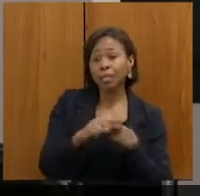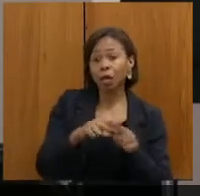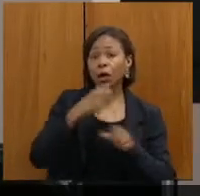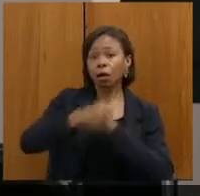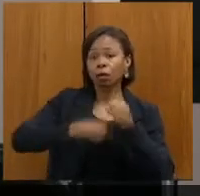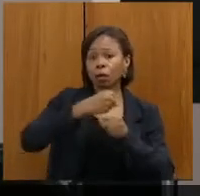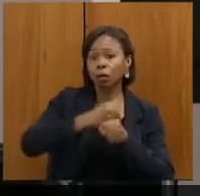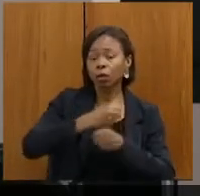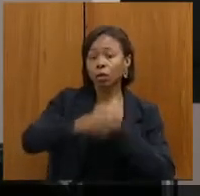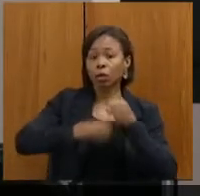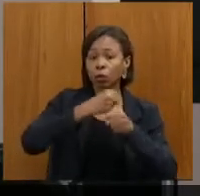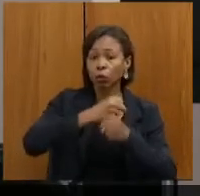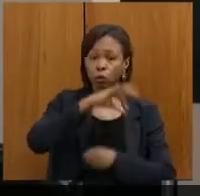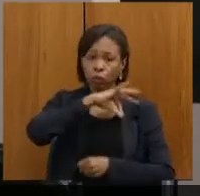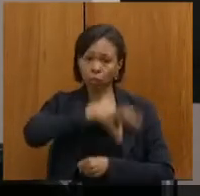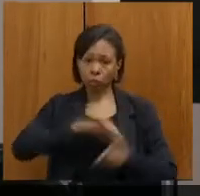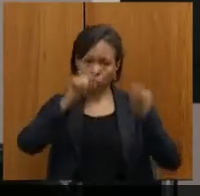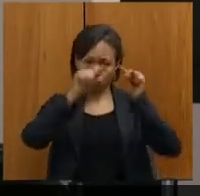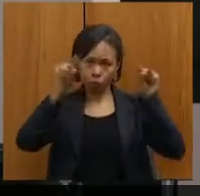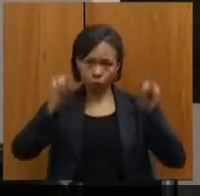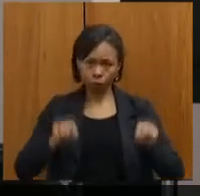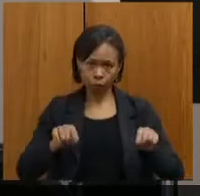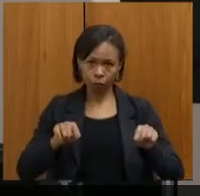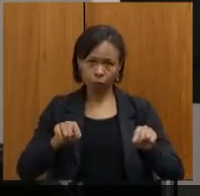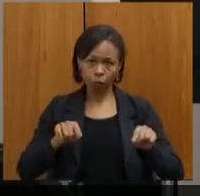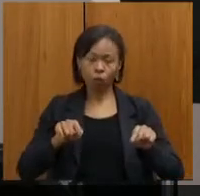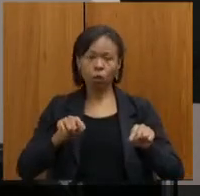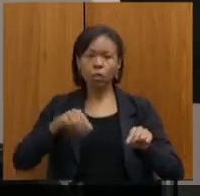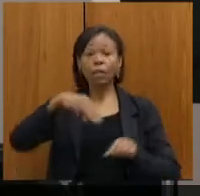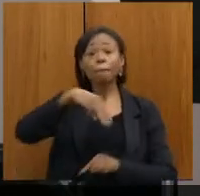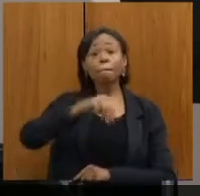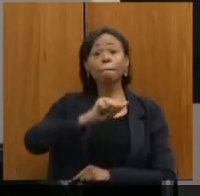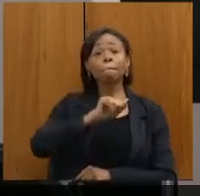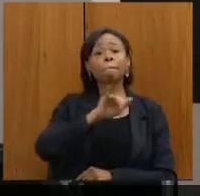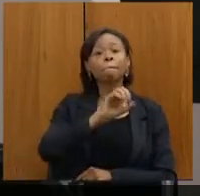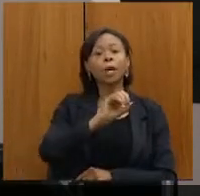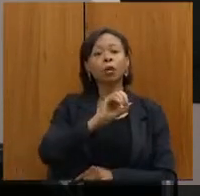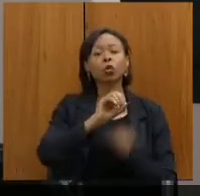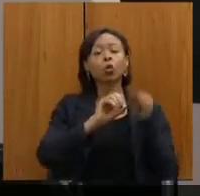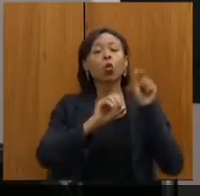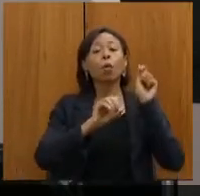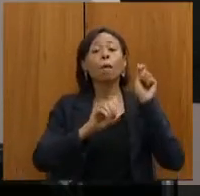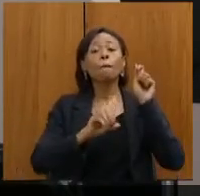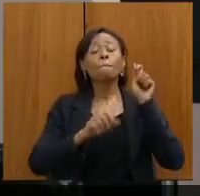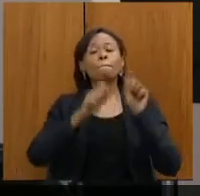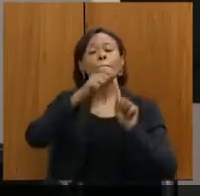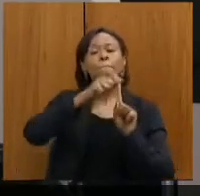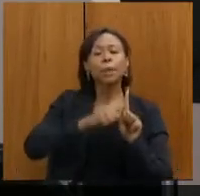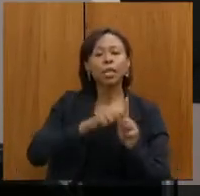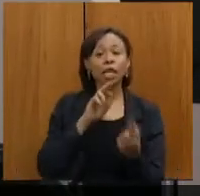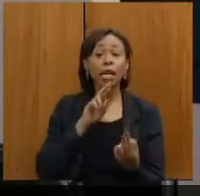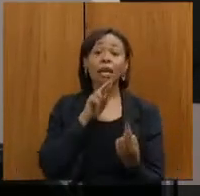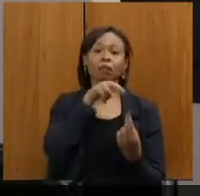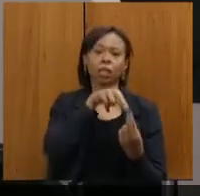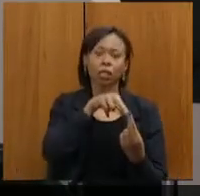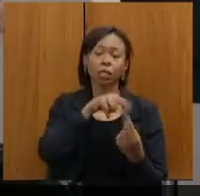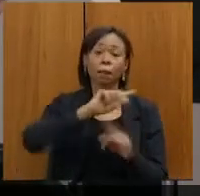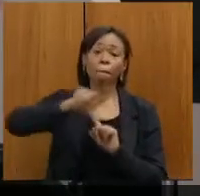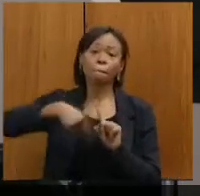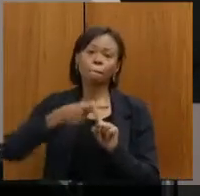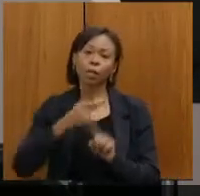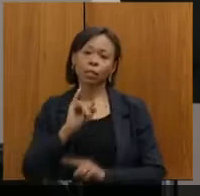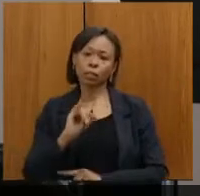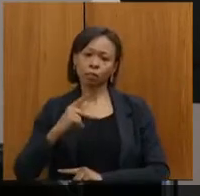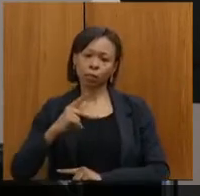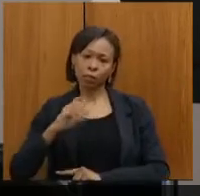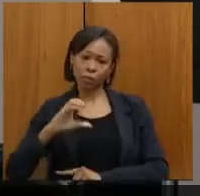salários do funcionalismo tendo Maio como o mês de referência e o IPCA